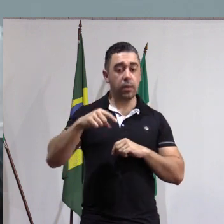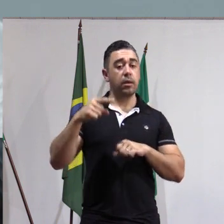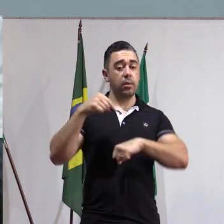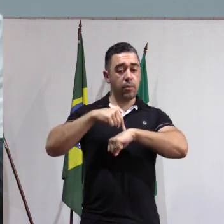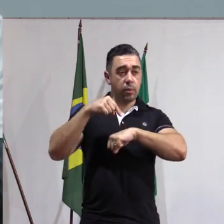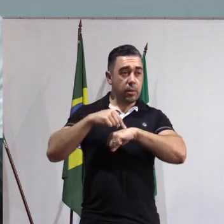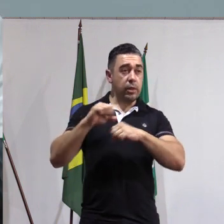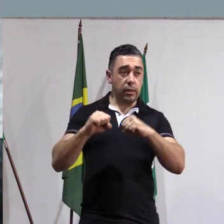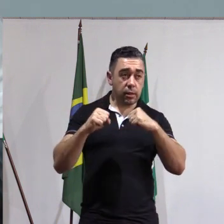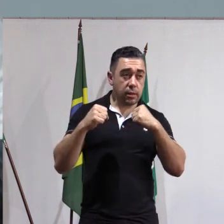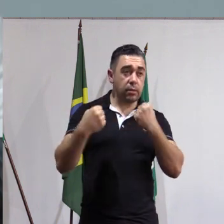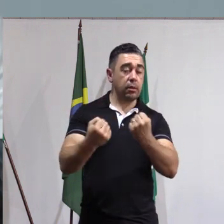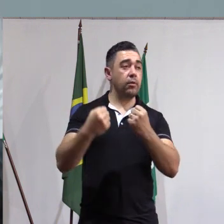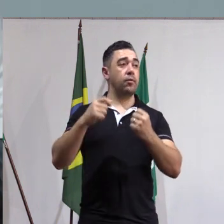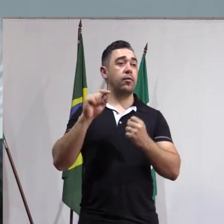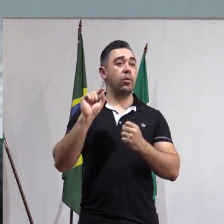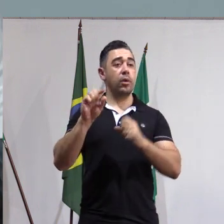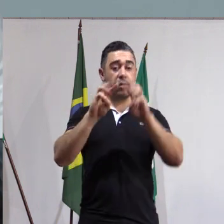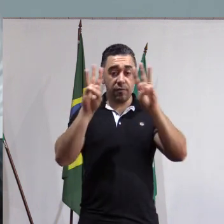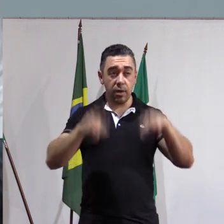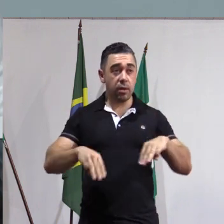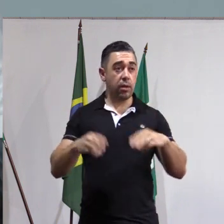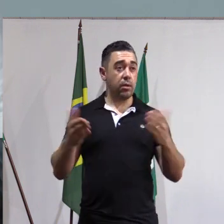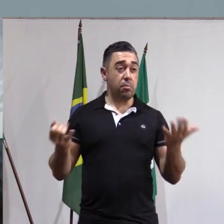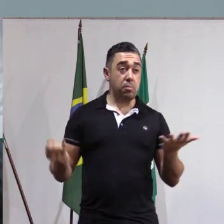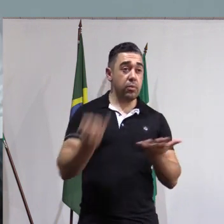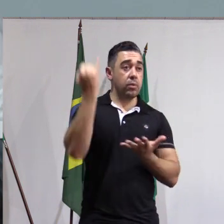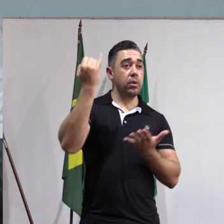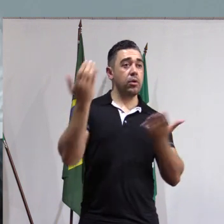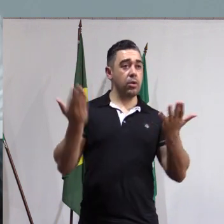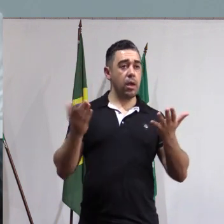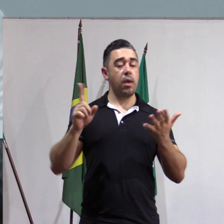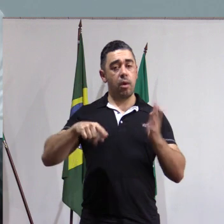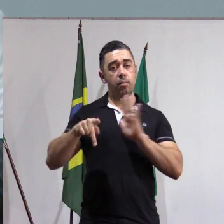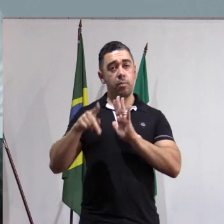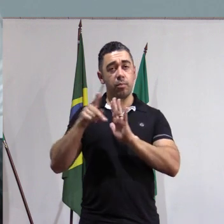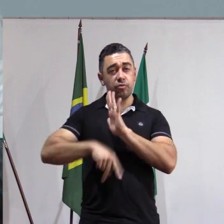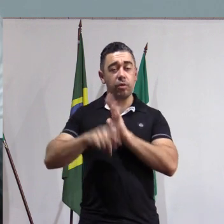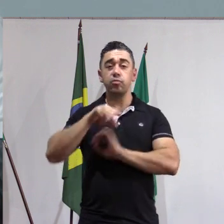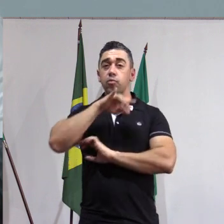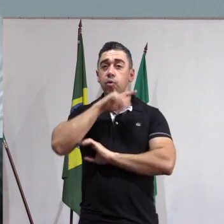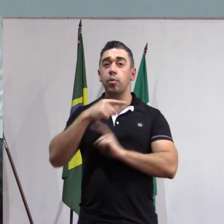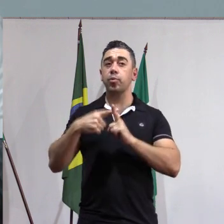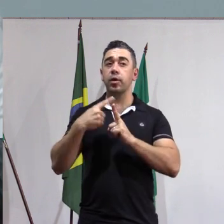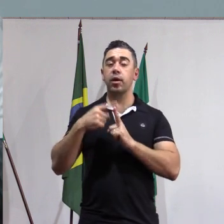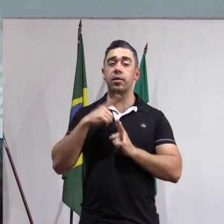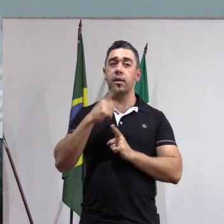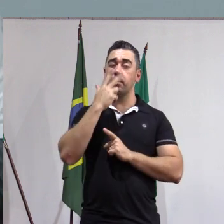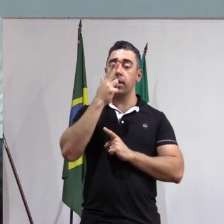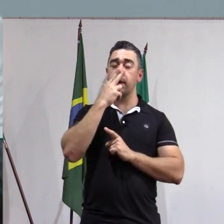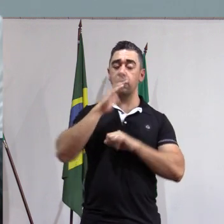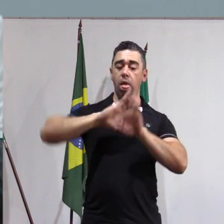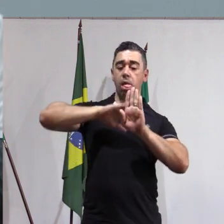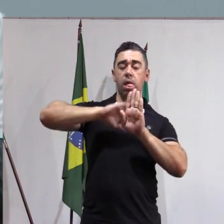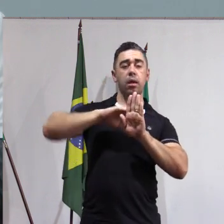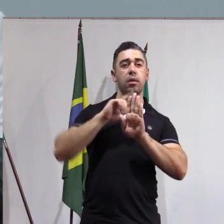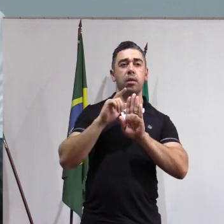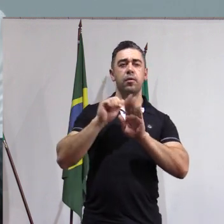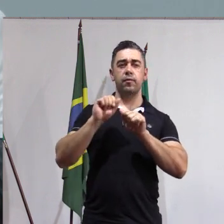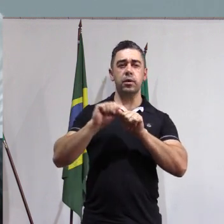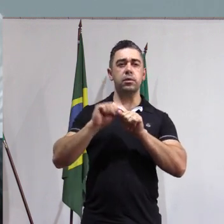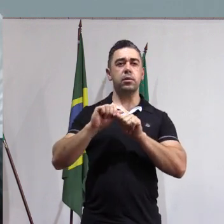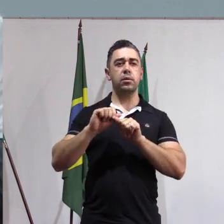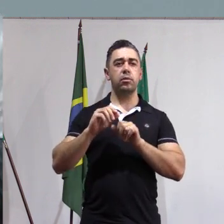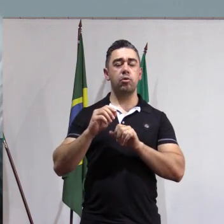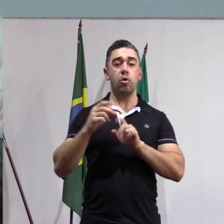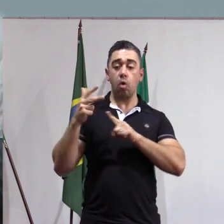defender o UFPR mais do que nunca. E é importante lembrar que é um projeto vil, porque ele é chantagista. Com os cortes,